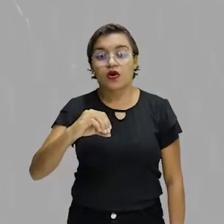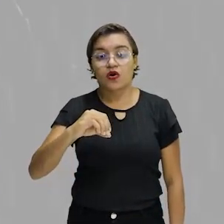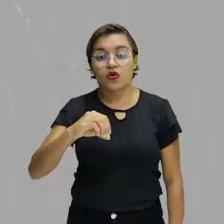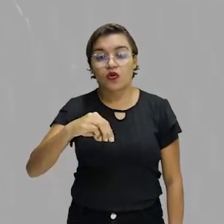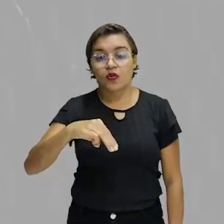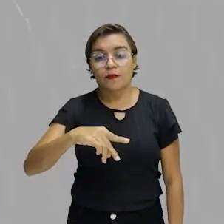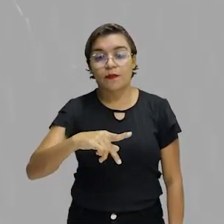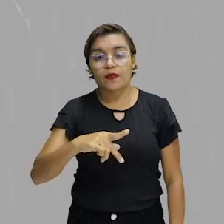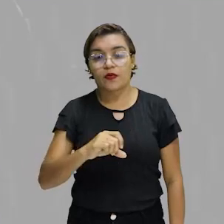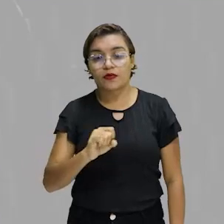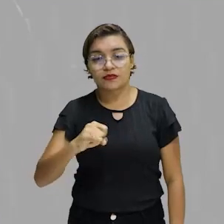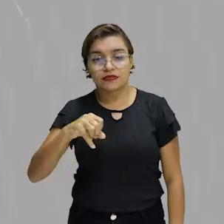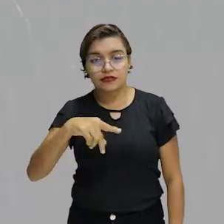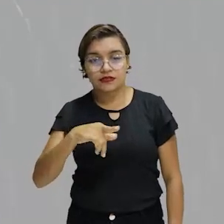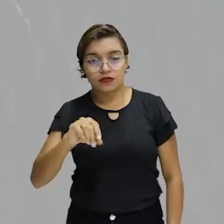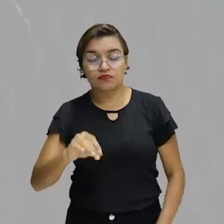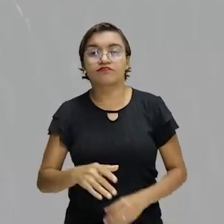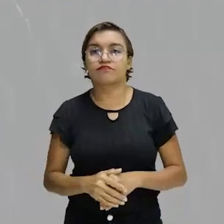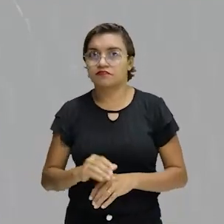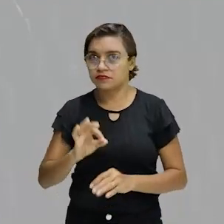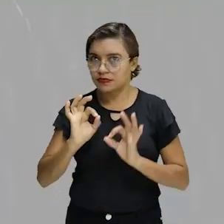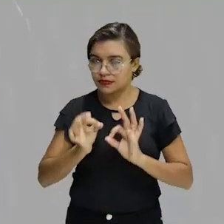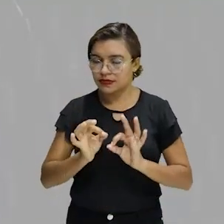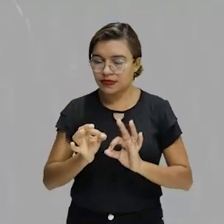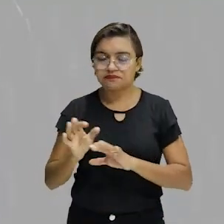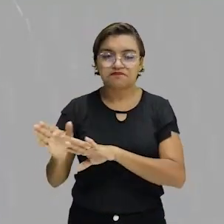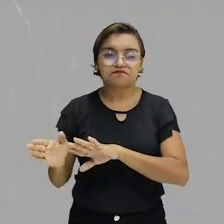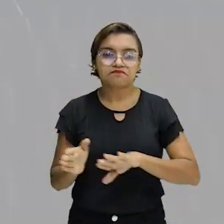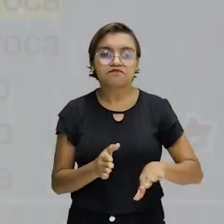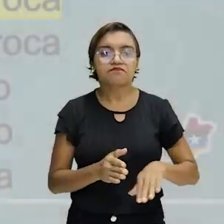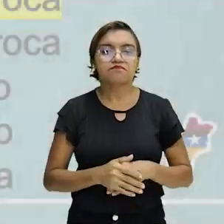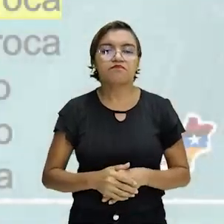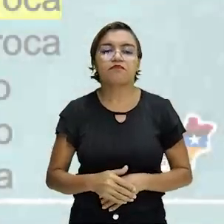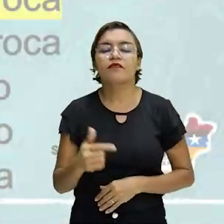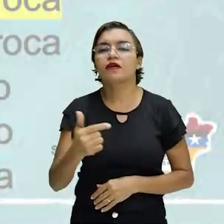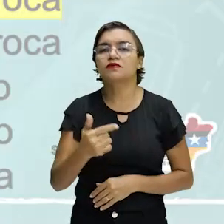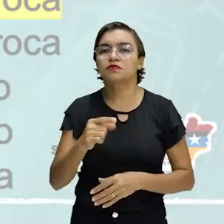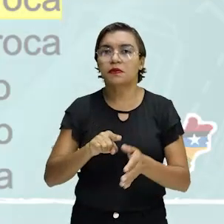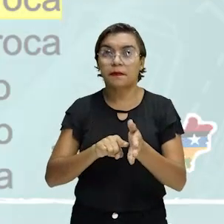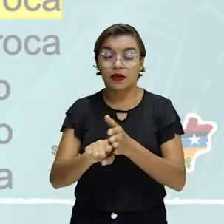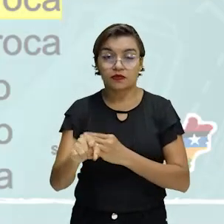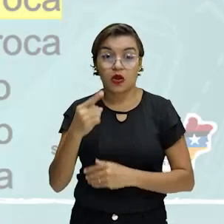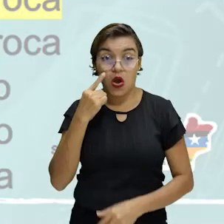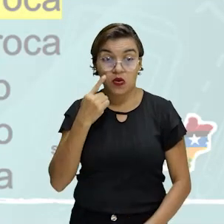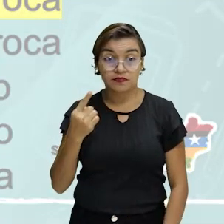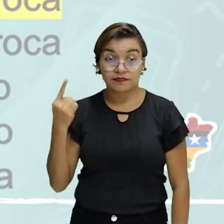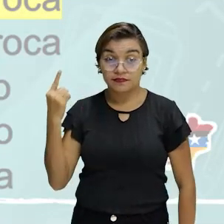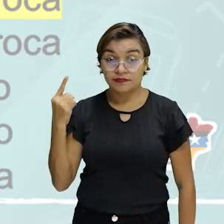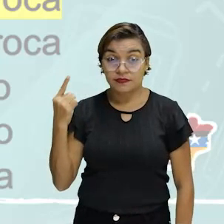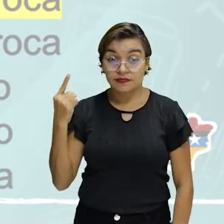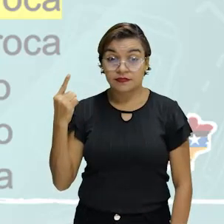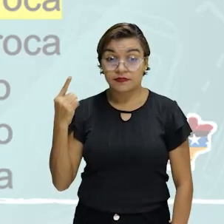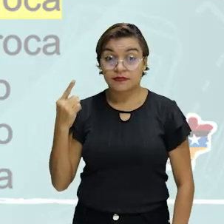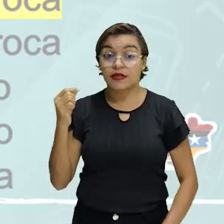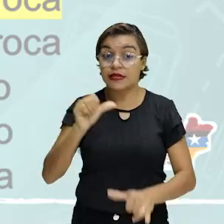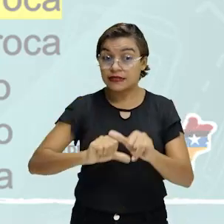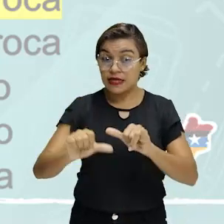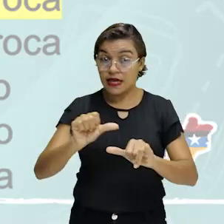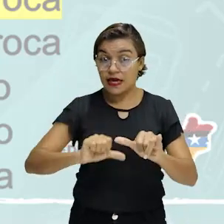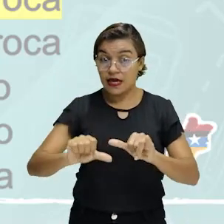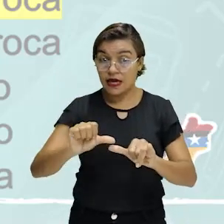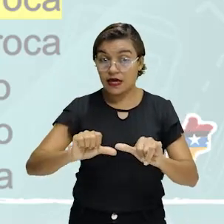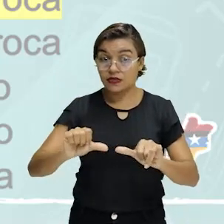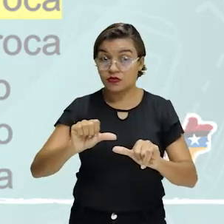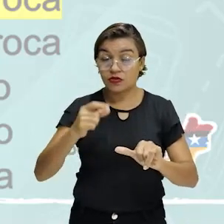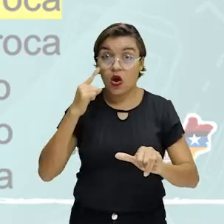Ok turma segunda questão bom dadas as reações acima aí nós temos ó